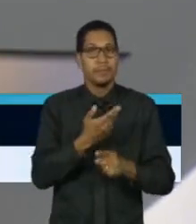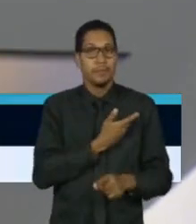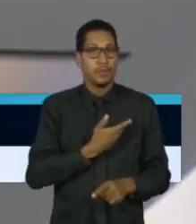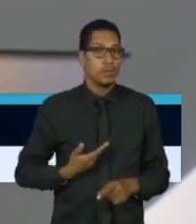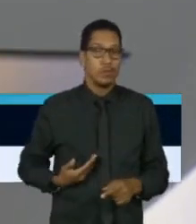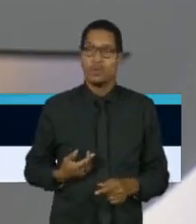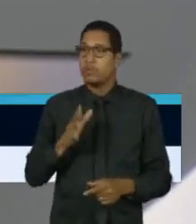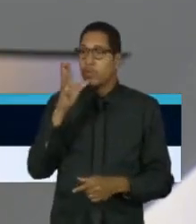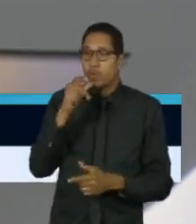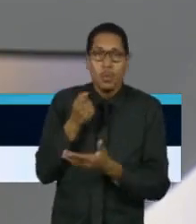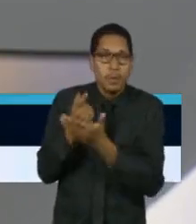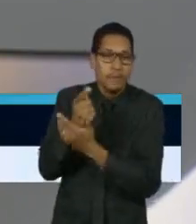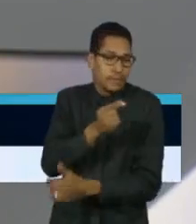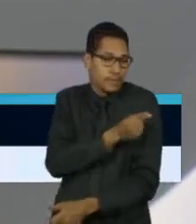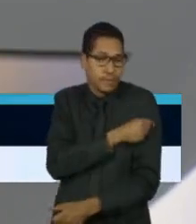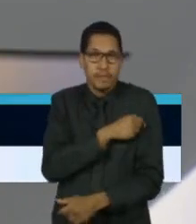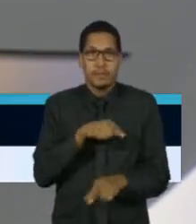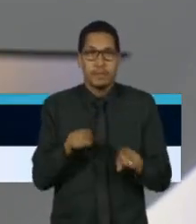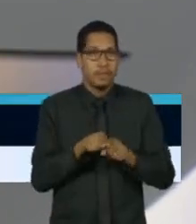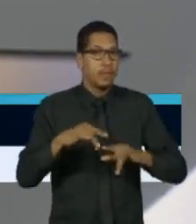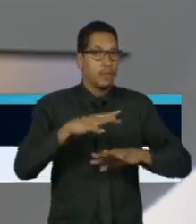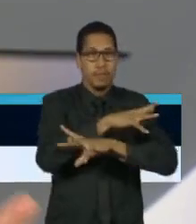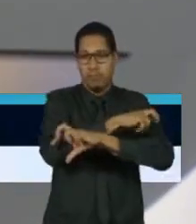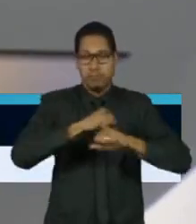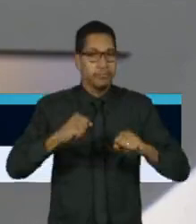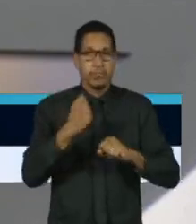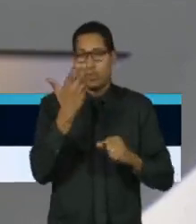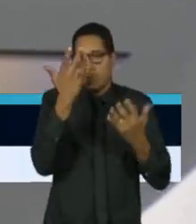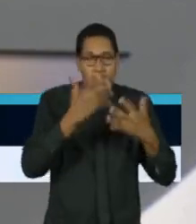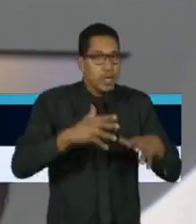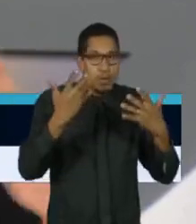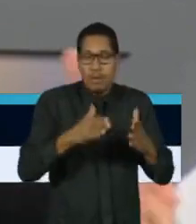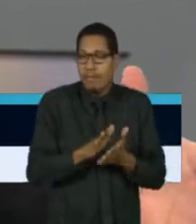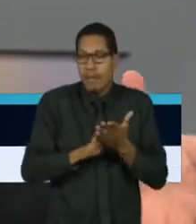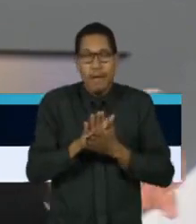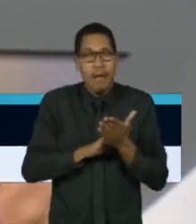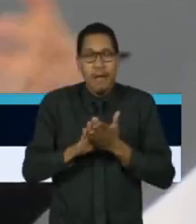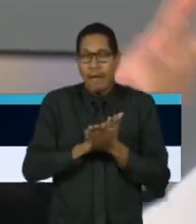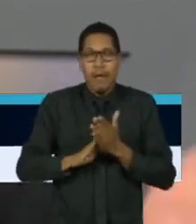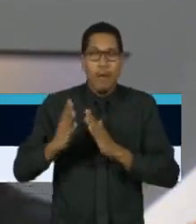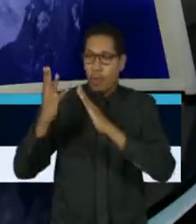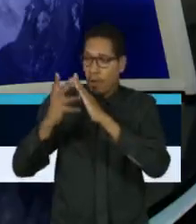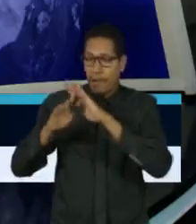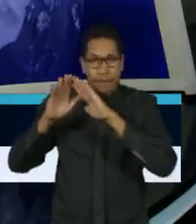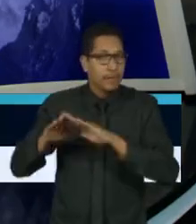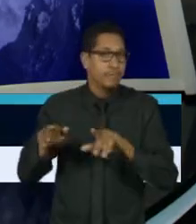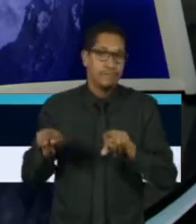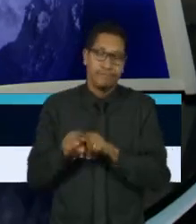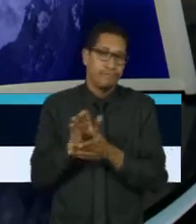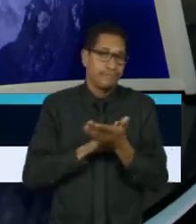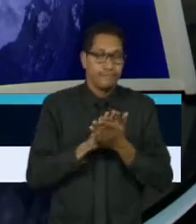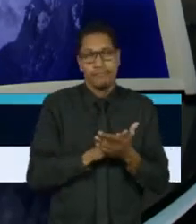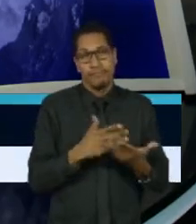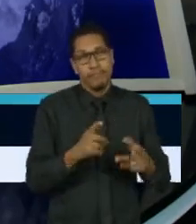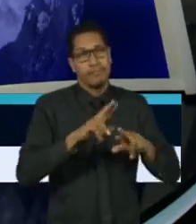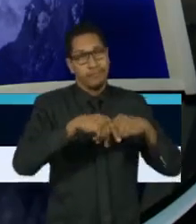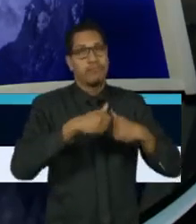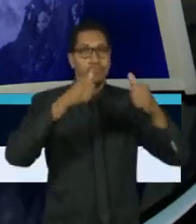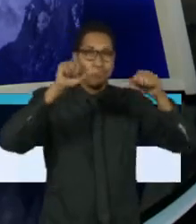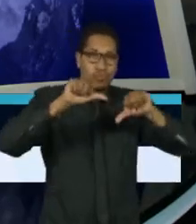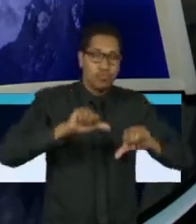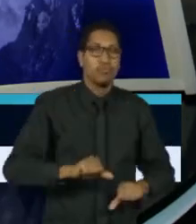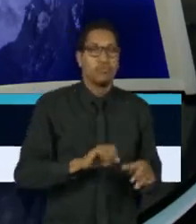comprar vacina, não acreditava em lockdown, não acreditava em quarentena e nada disso. Isso aí estendeu o tempo da pandemia, o que piorou a situação